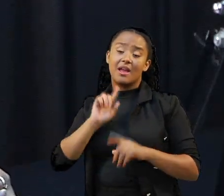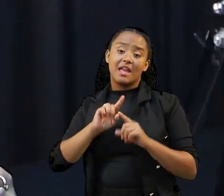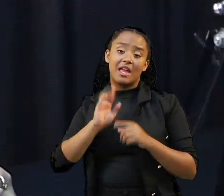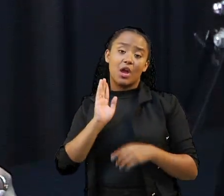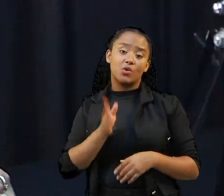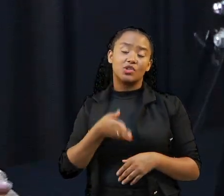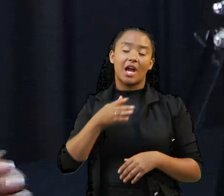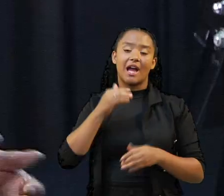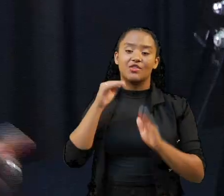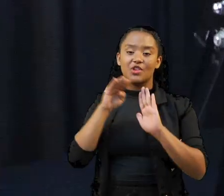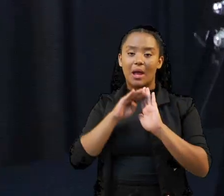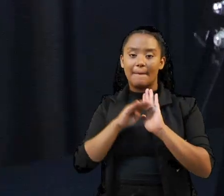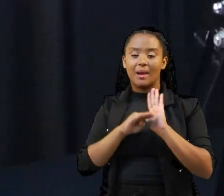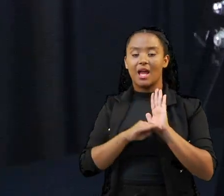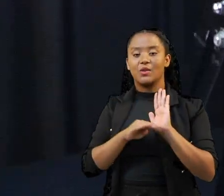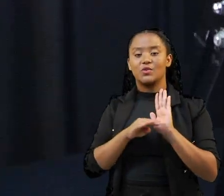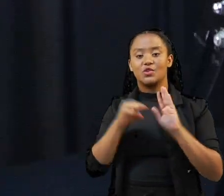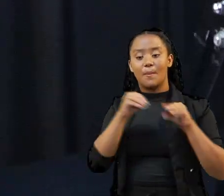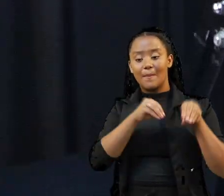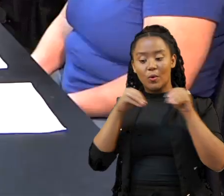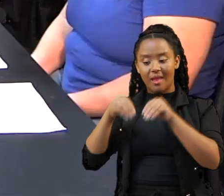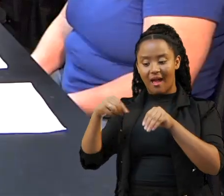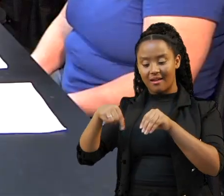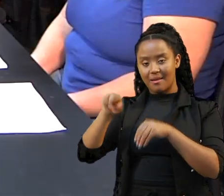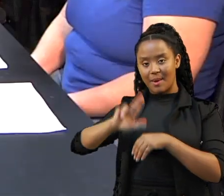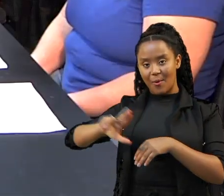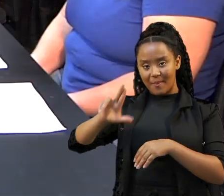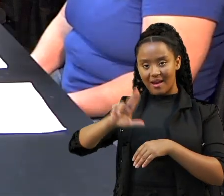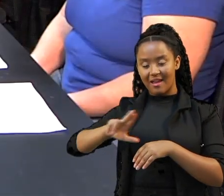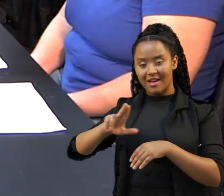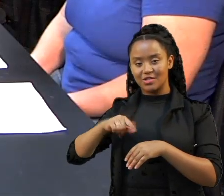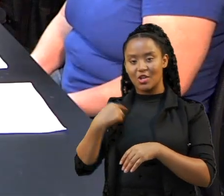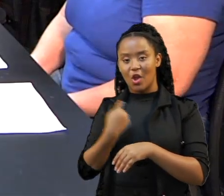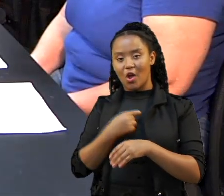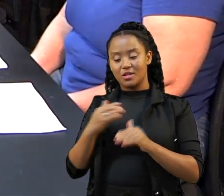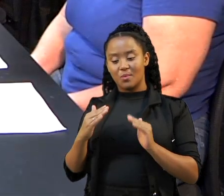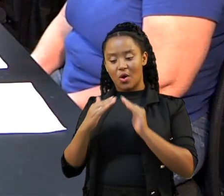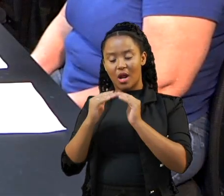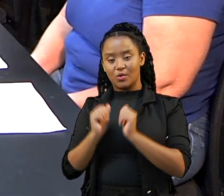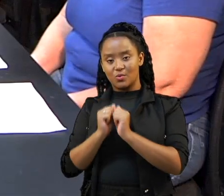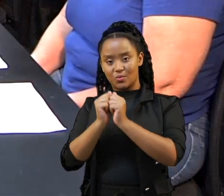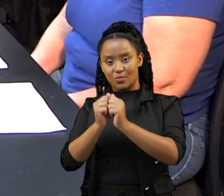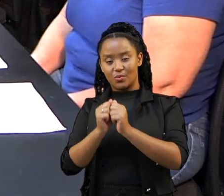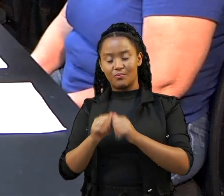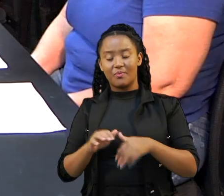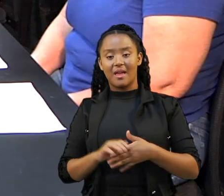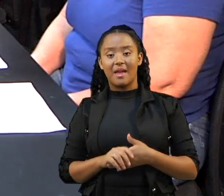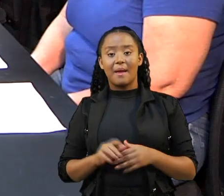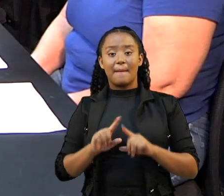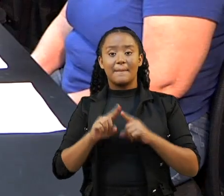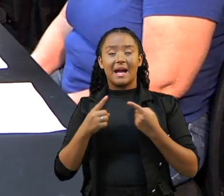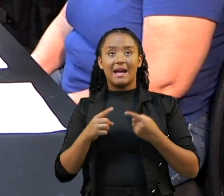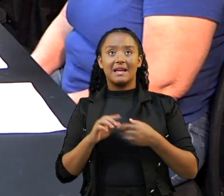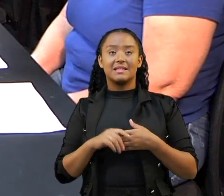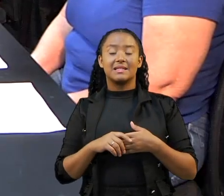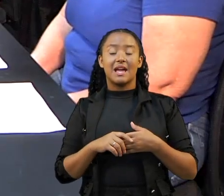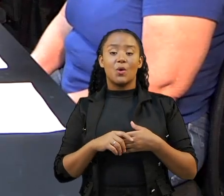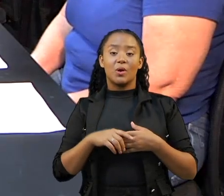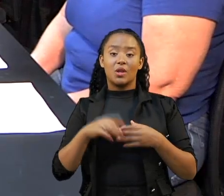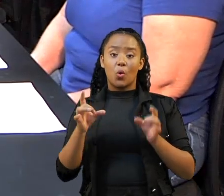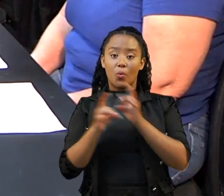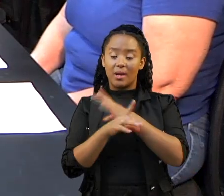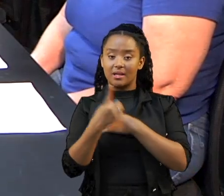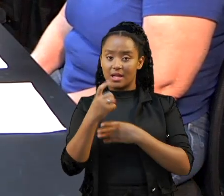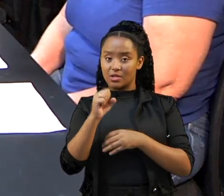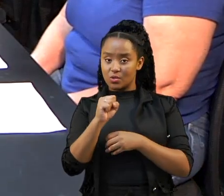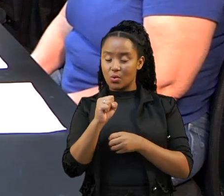fizesse 18 anos, porque a gente se conhece desde criança, né? Aí, quando eu fiz 18, ela estava para lá, ela já não estava mais aqui.